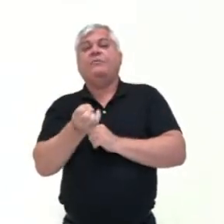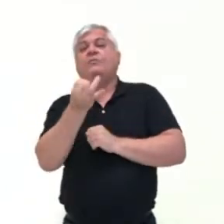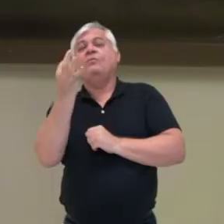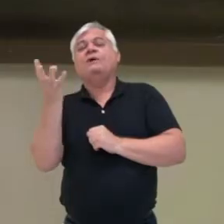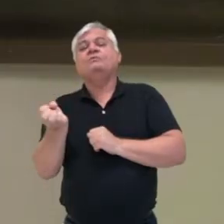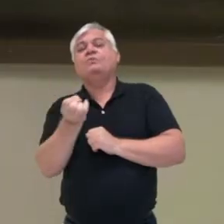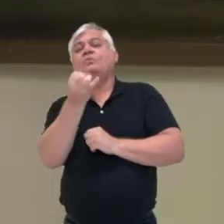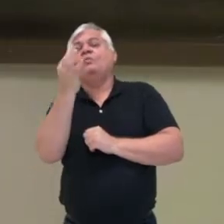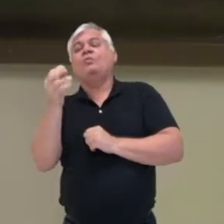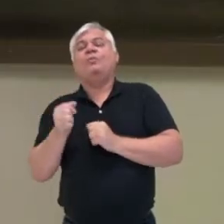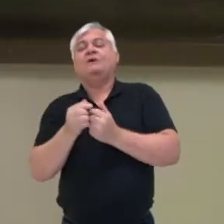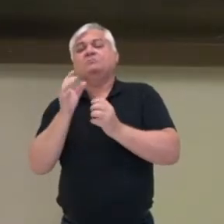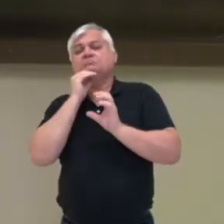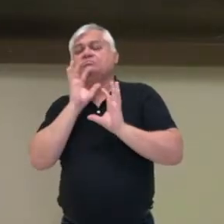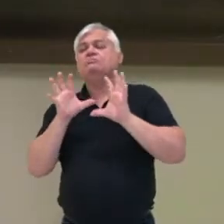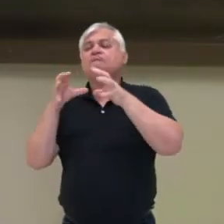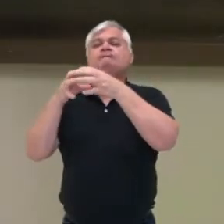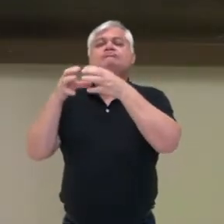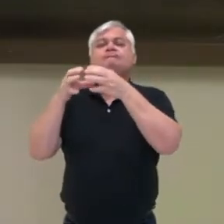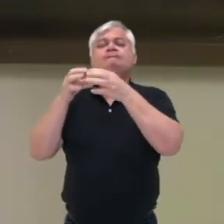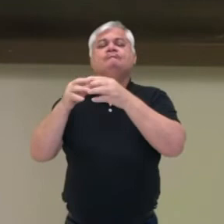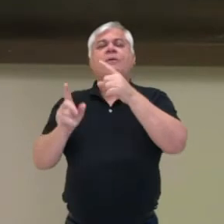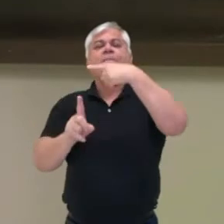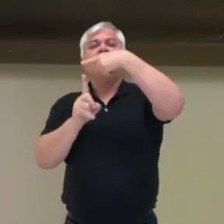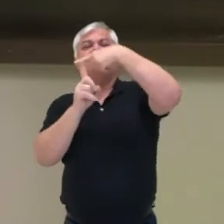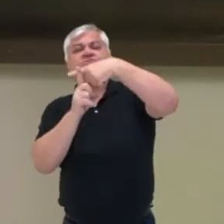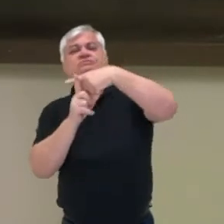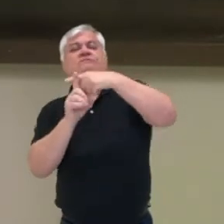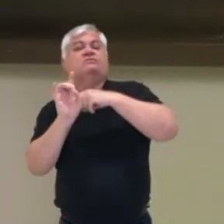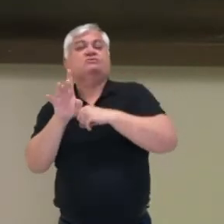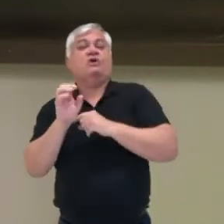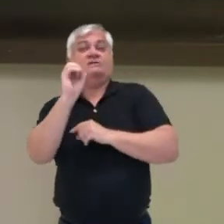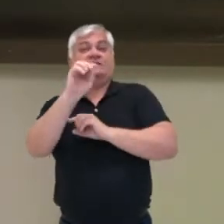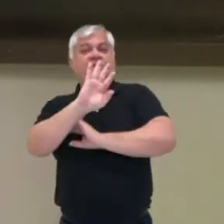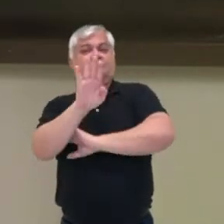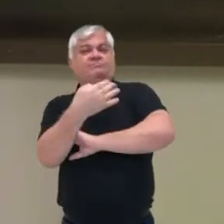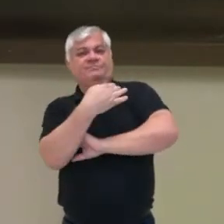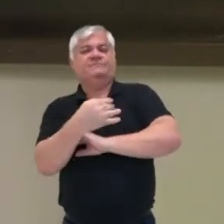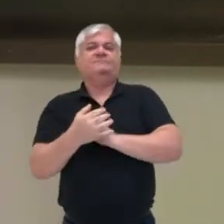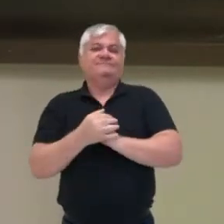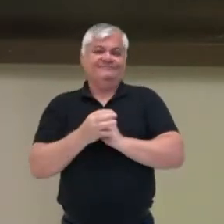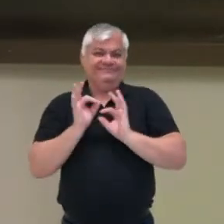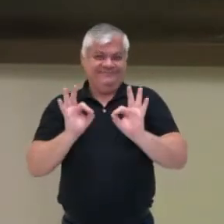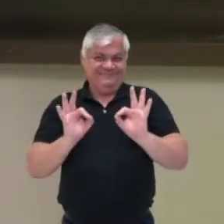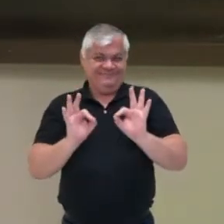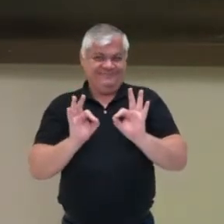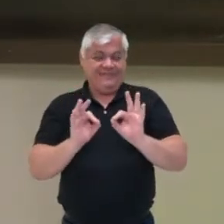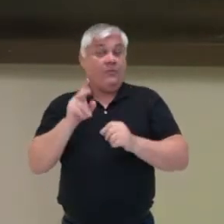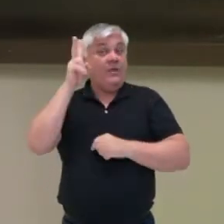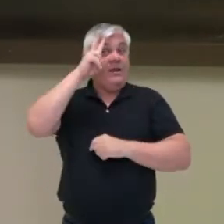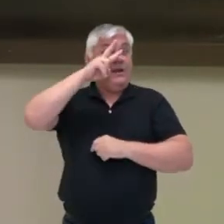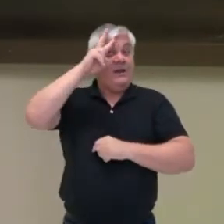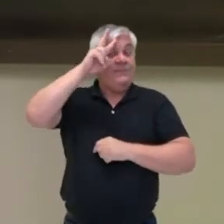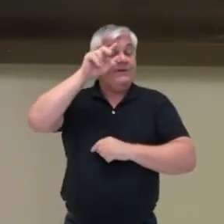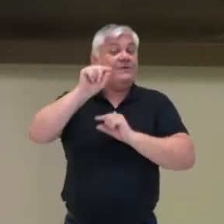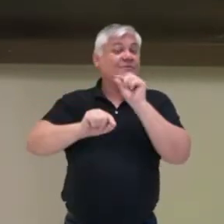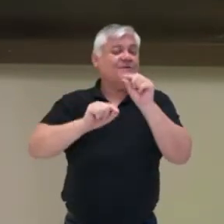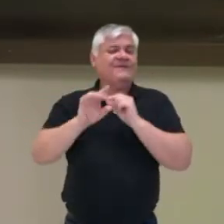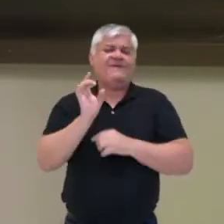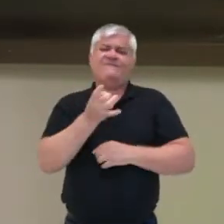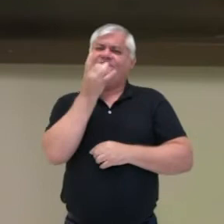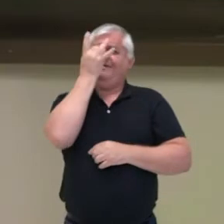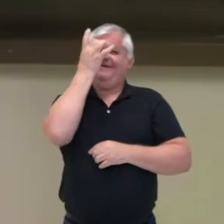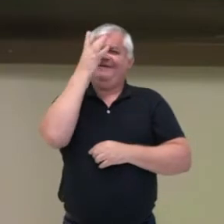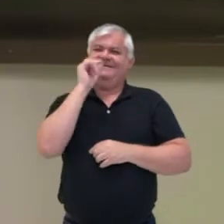ao conjunto dos inteiros, positivo com exceção do zero, né? Então, lembrando disso, pessoal, fica